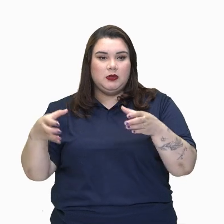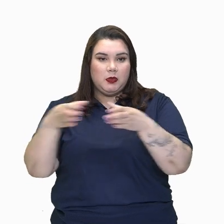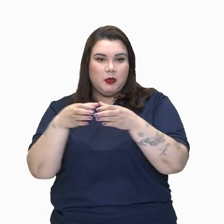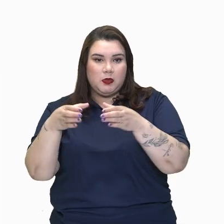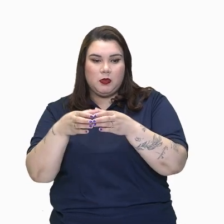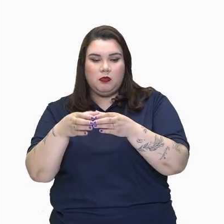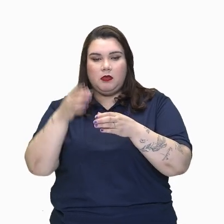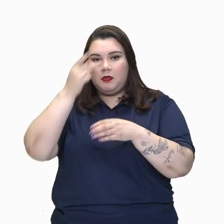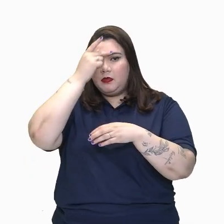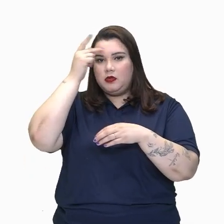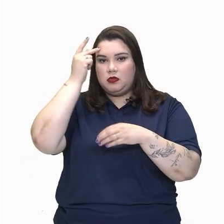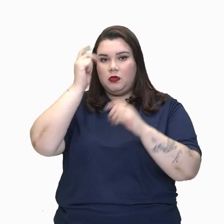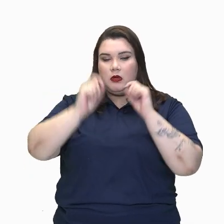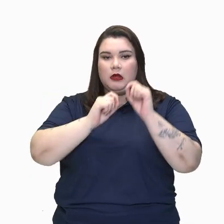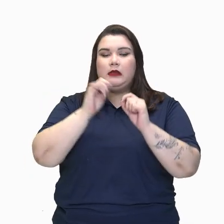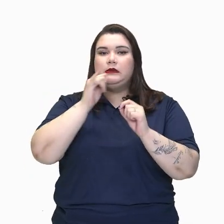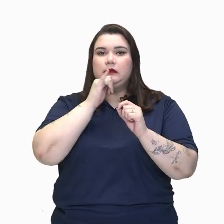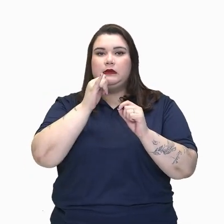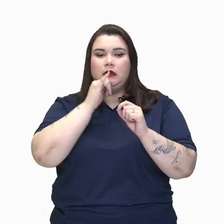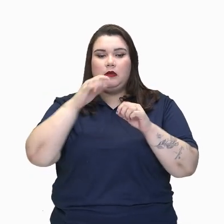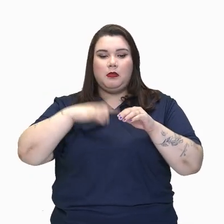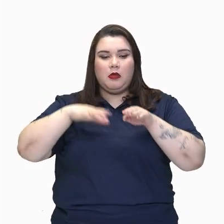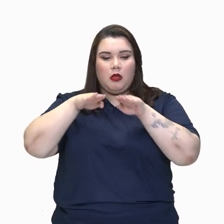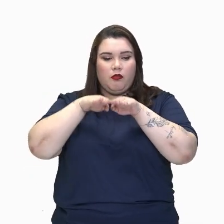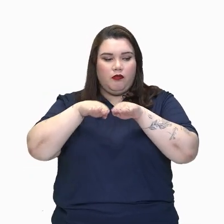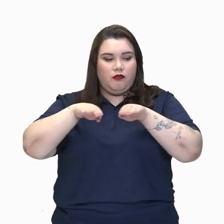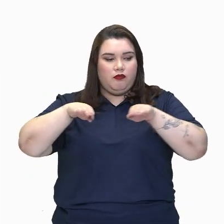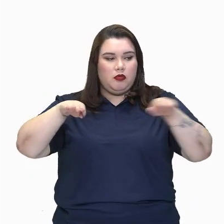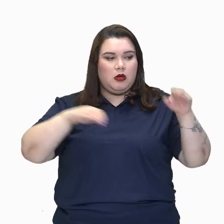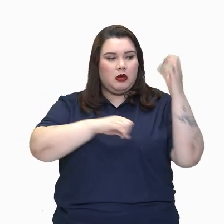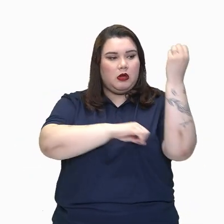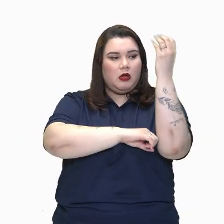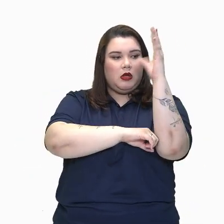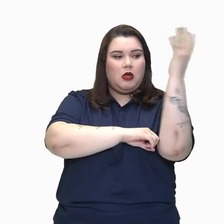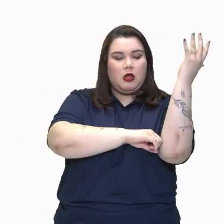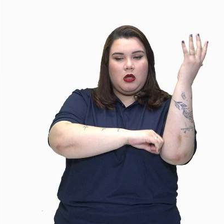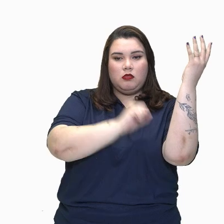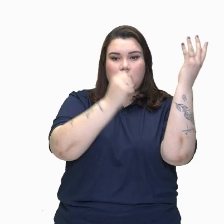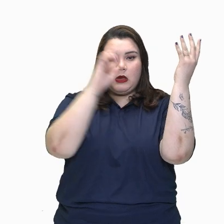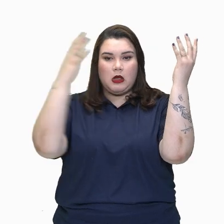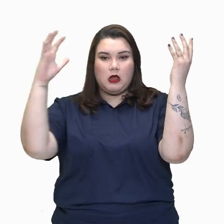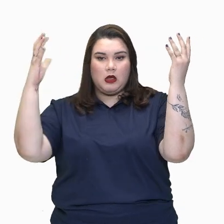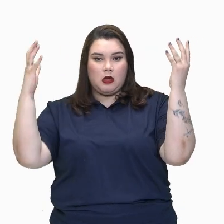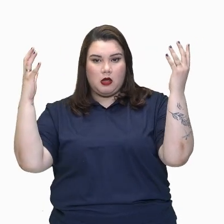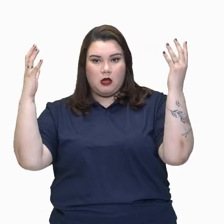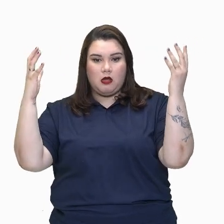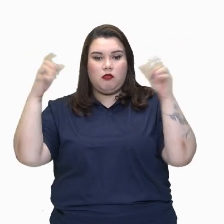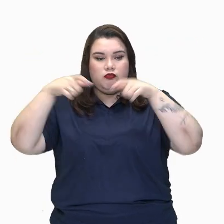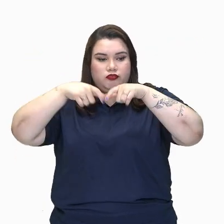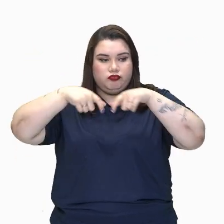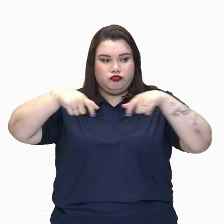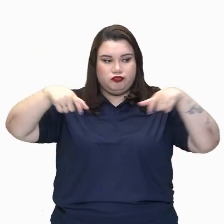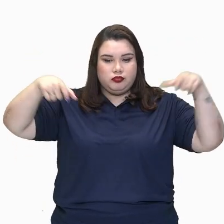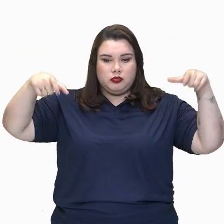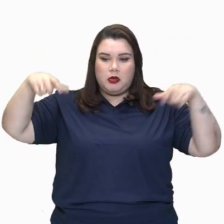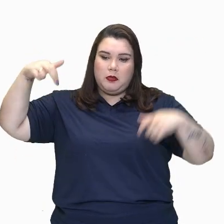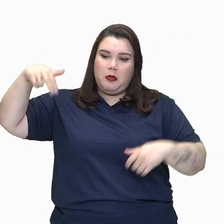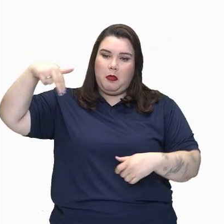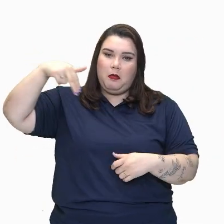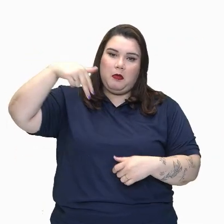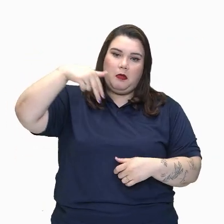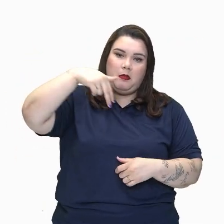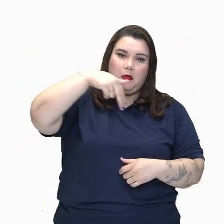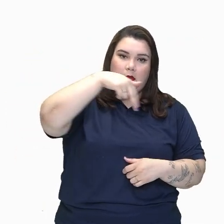Neste caso, as árvores servem apenas como torres de suporte para equipamentos fixos, utilizadas